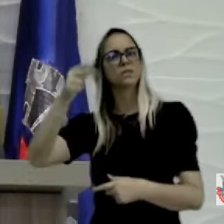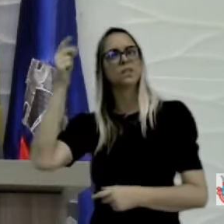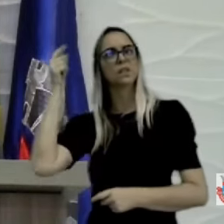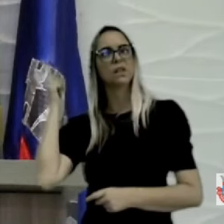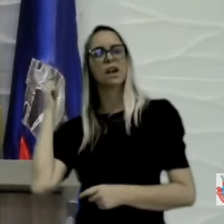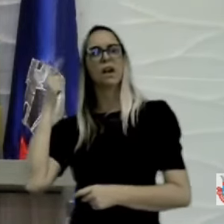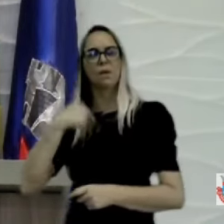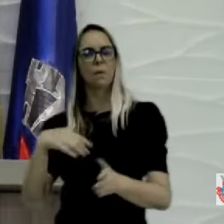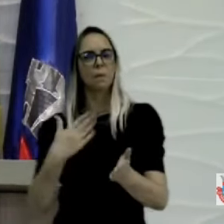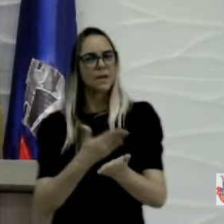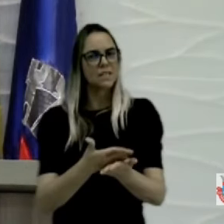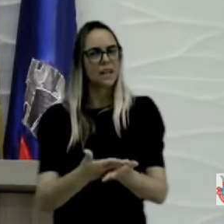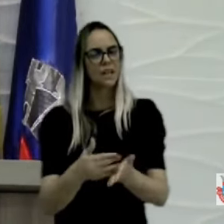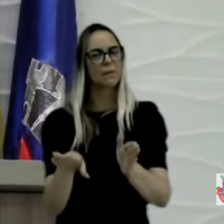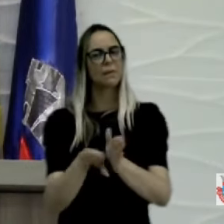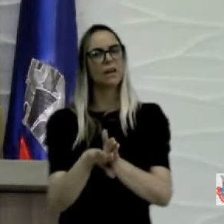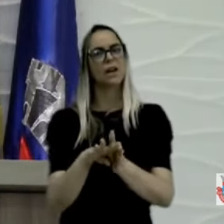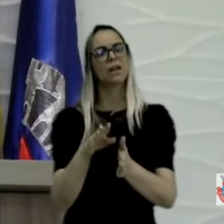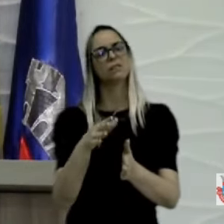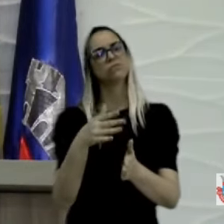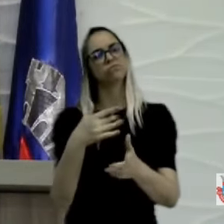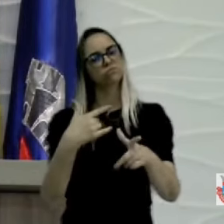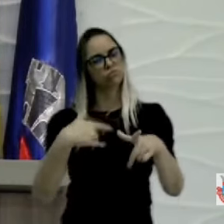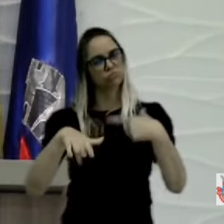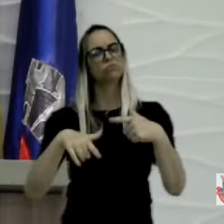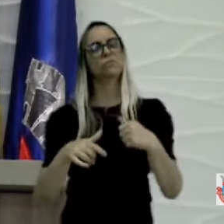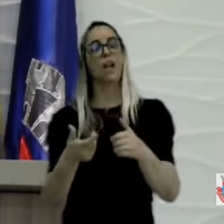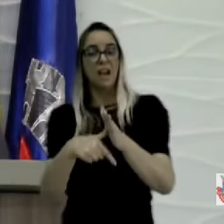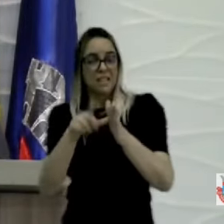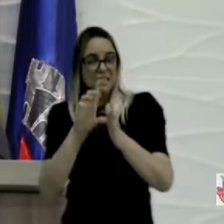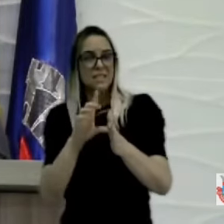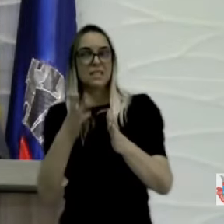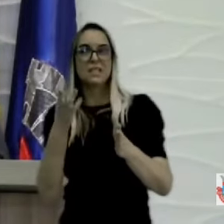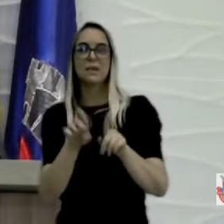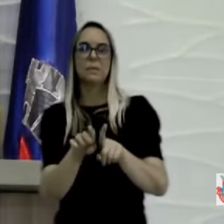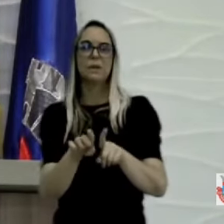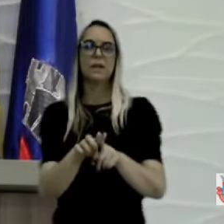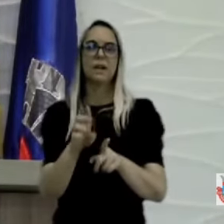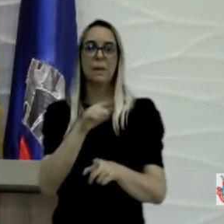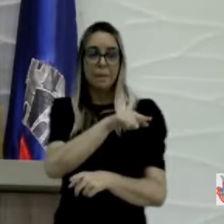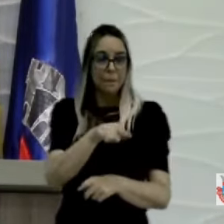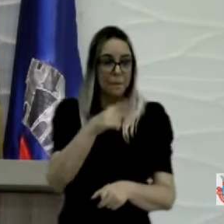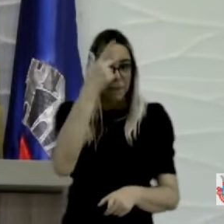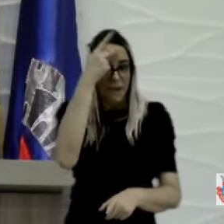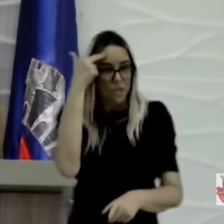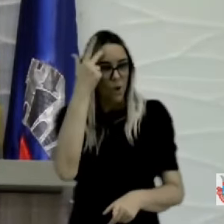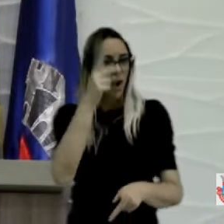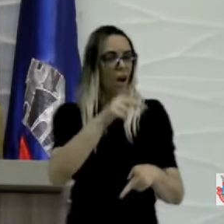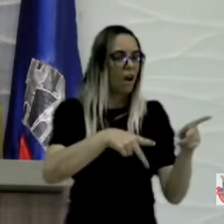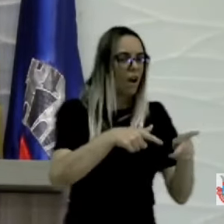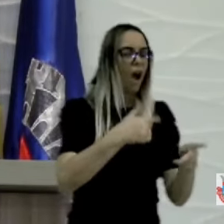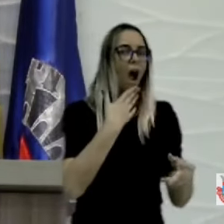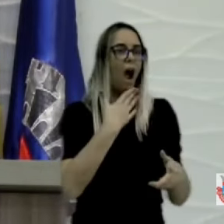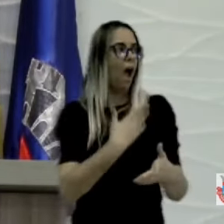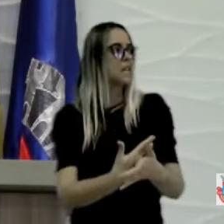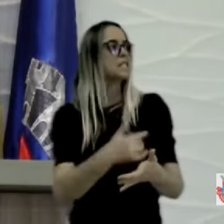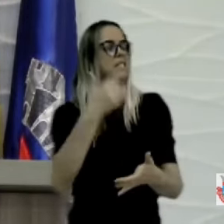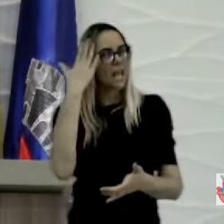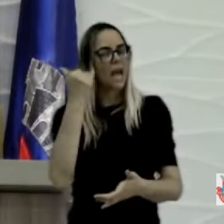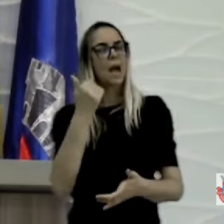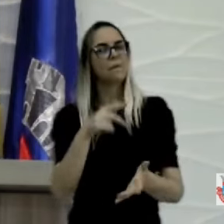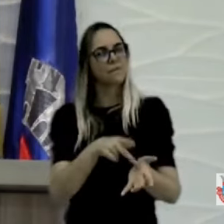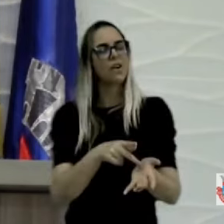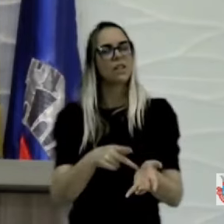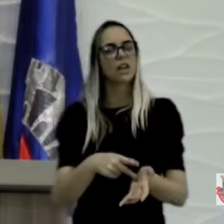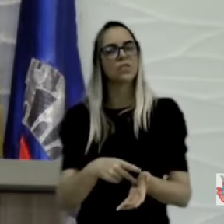entrei nesta casa do vereador e antes mesmo. E o pessoal que está lá sabe que eu não estou mentindo. A pior coisa de um político é você